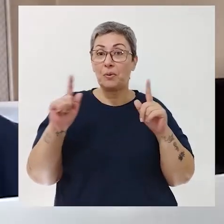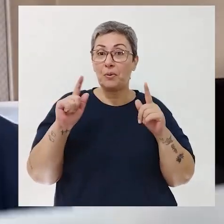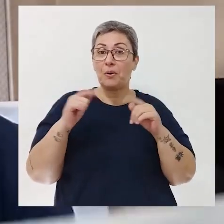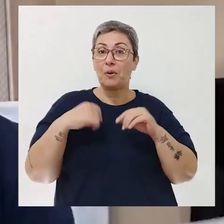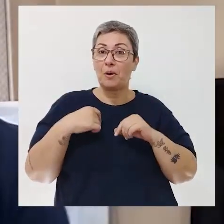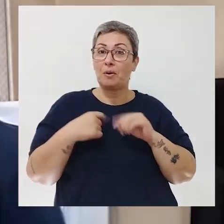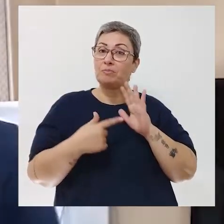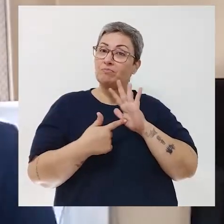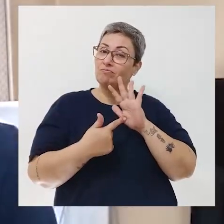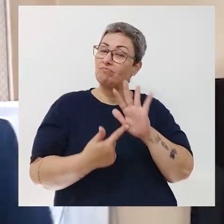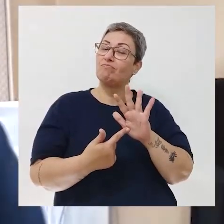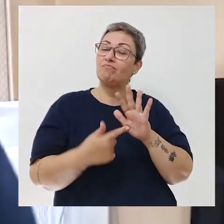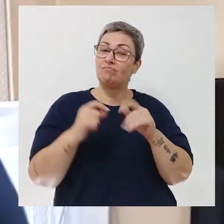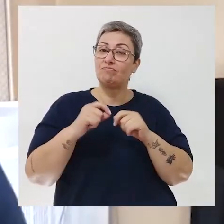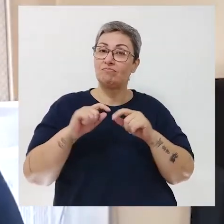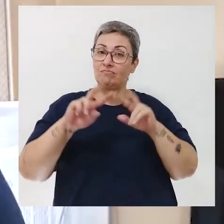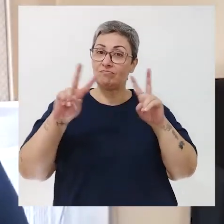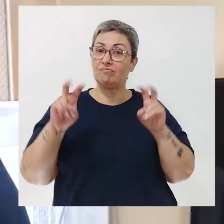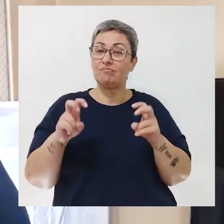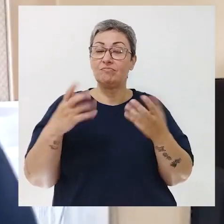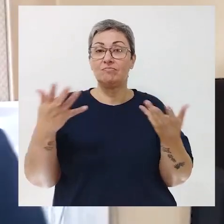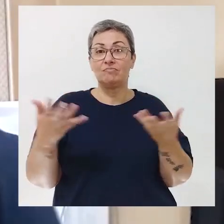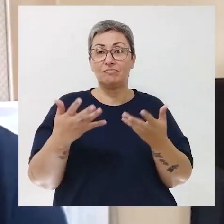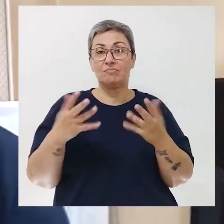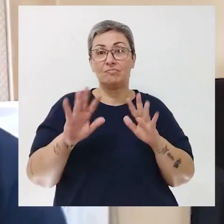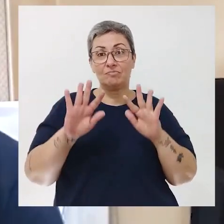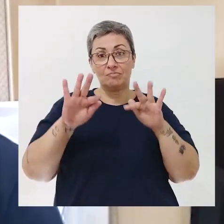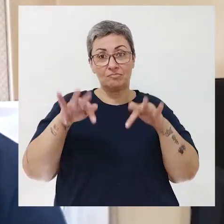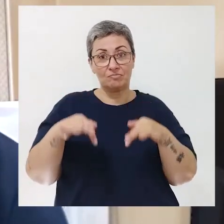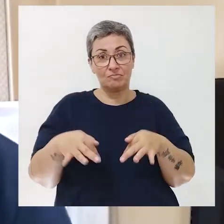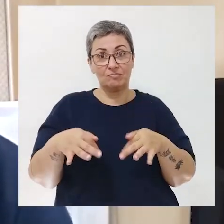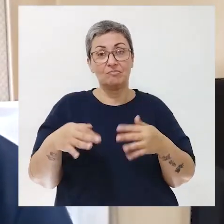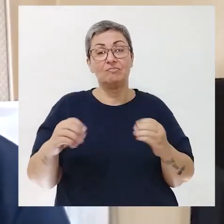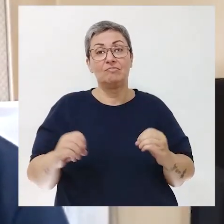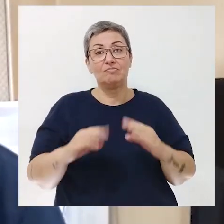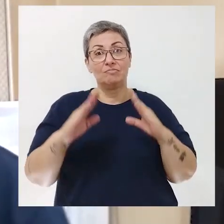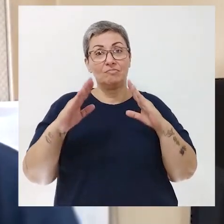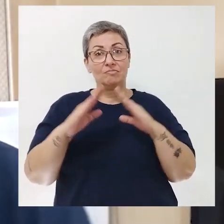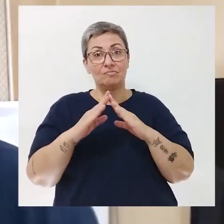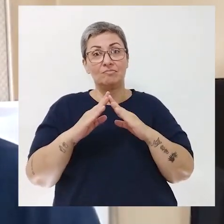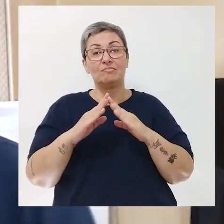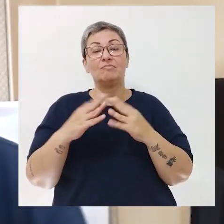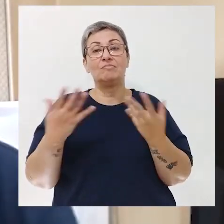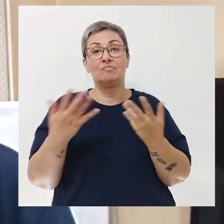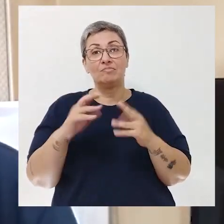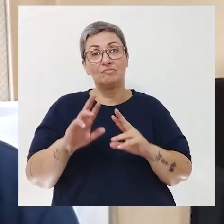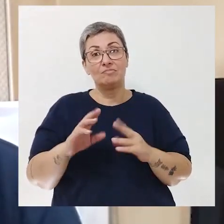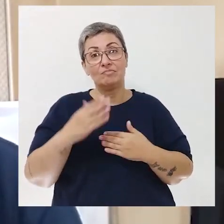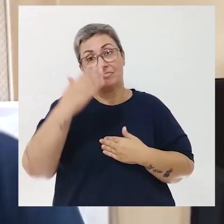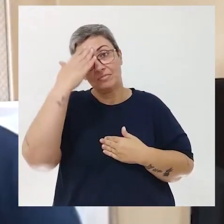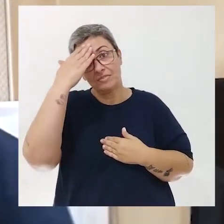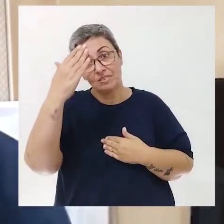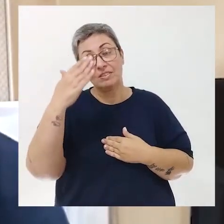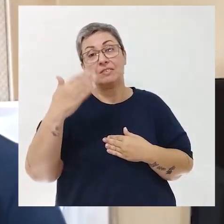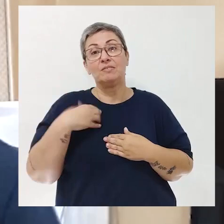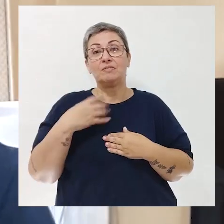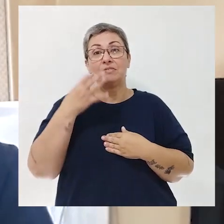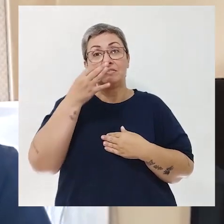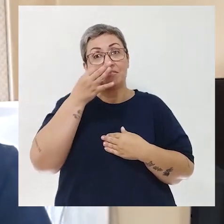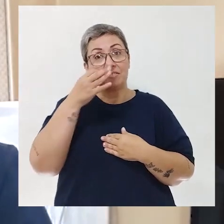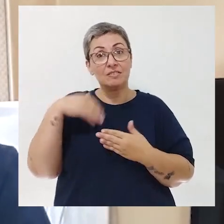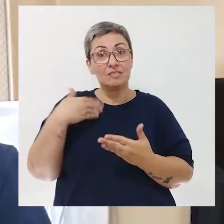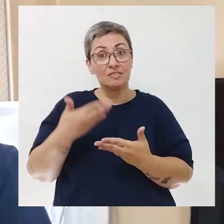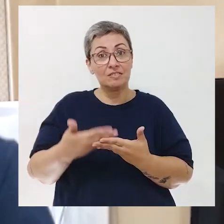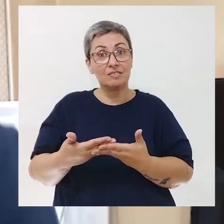manifestação sobre essa questão, ok? Bom, estamos chegando ao final de mais um programa, eu agradeço a sua